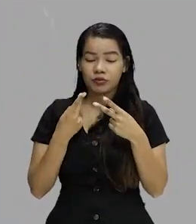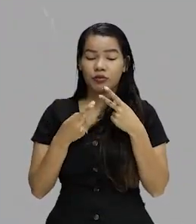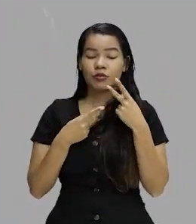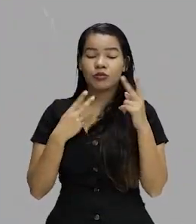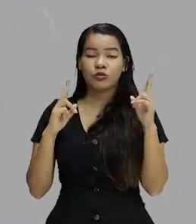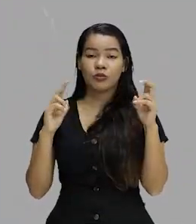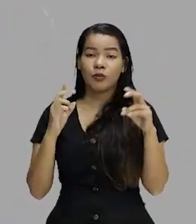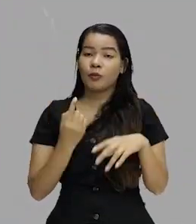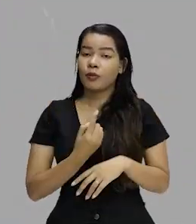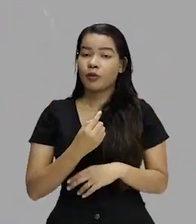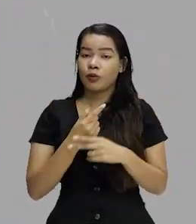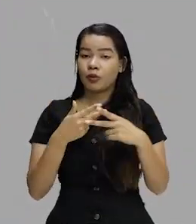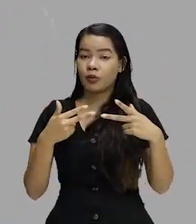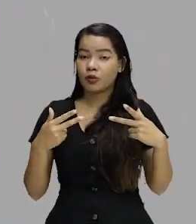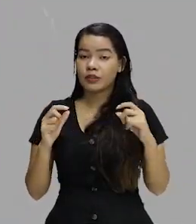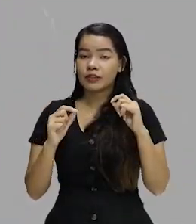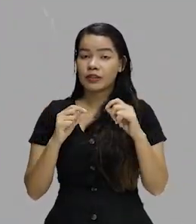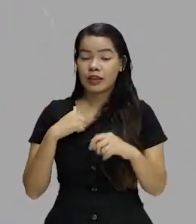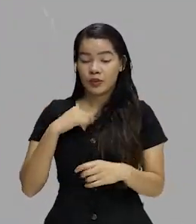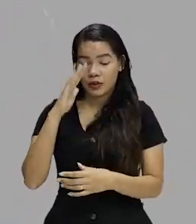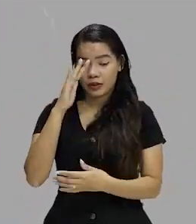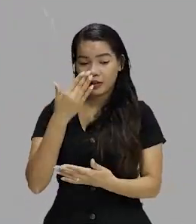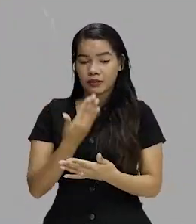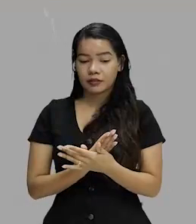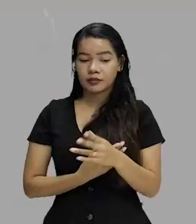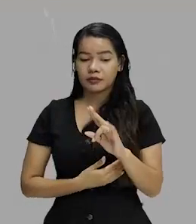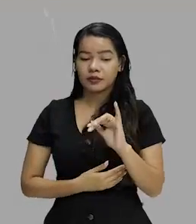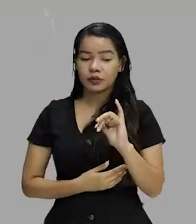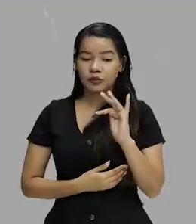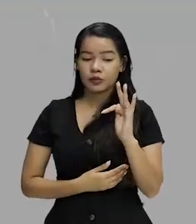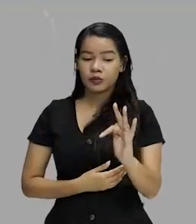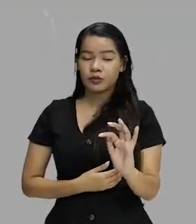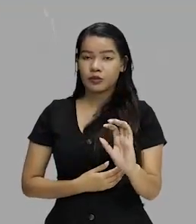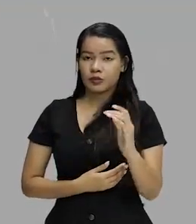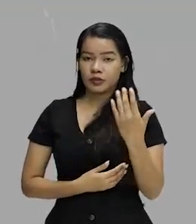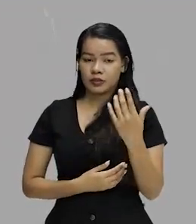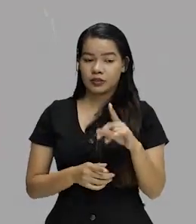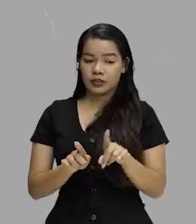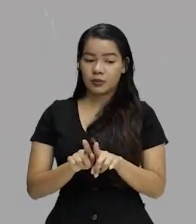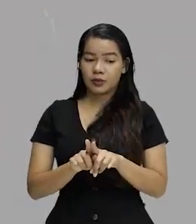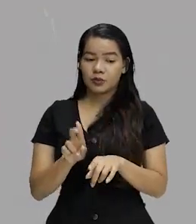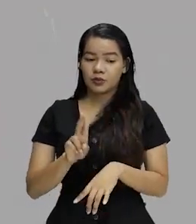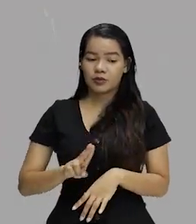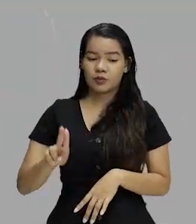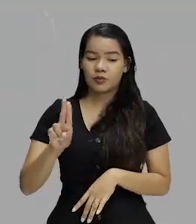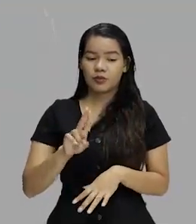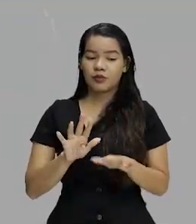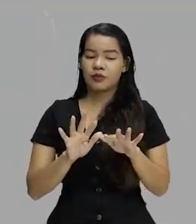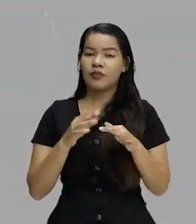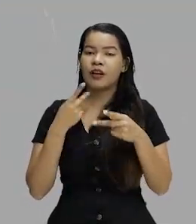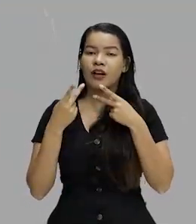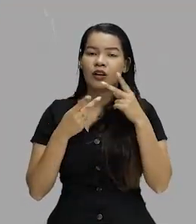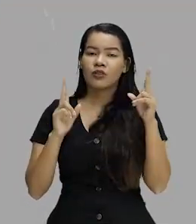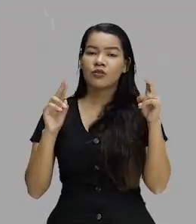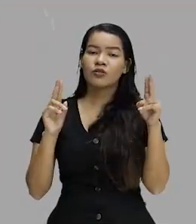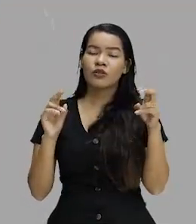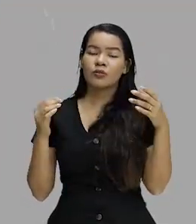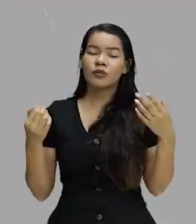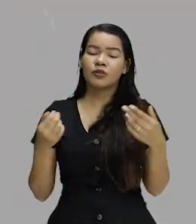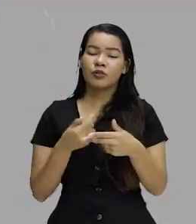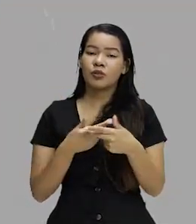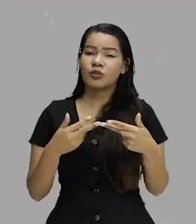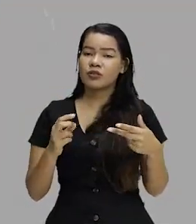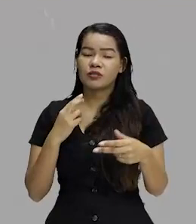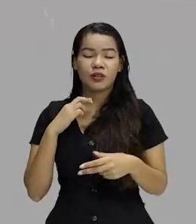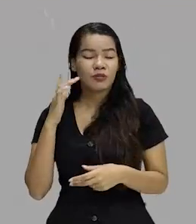vai acontecer. Também se usa o futuro simples para falar de eventos incertos. Então, aquela situação que você não